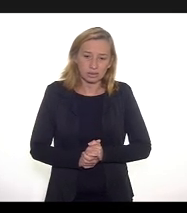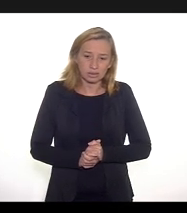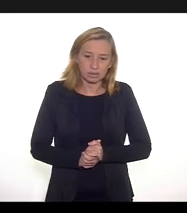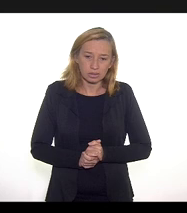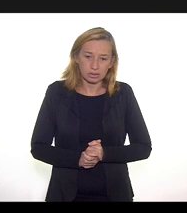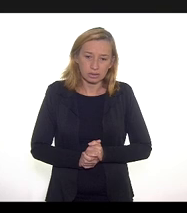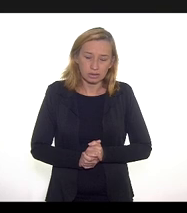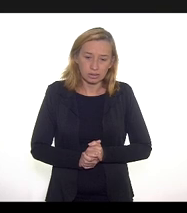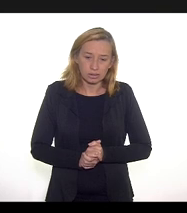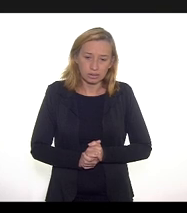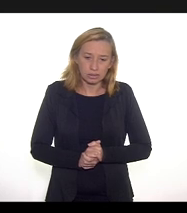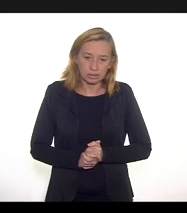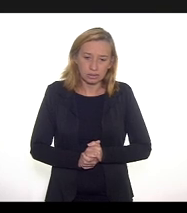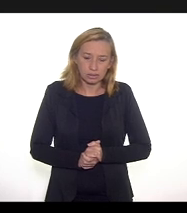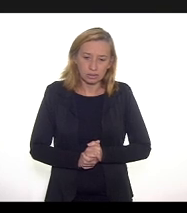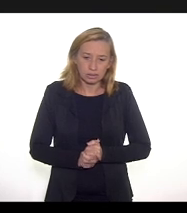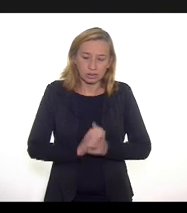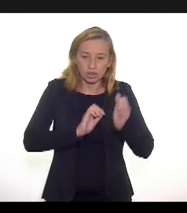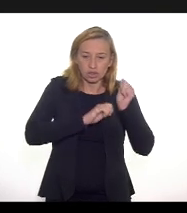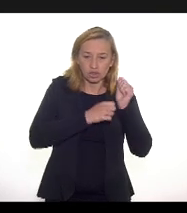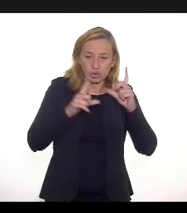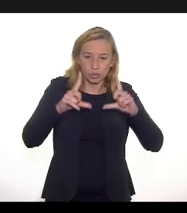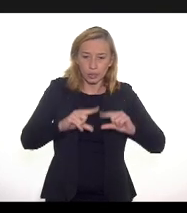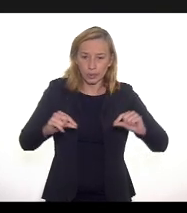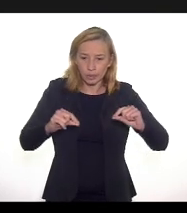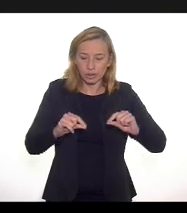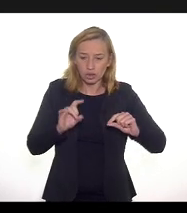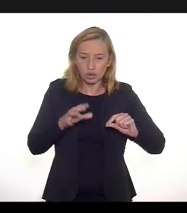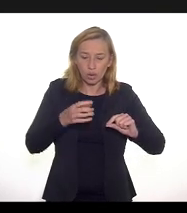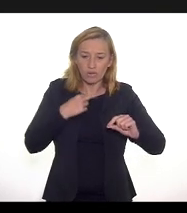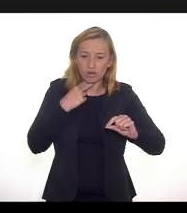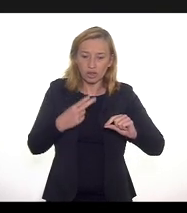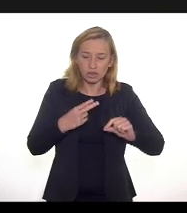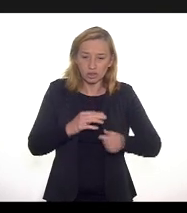Tá fecha bom, a câmera, hein? E vai só com áudio para ver se melhora.